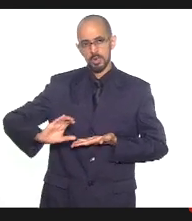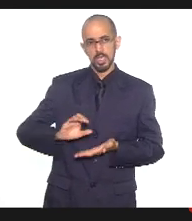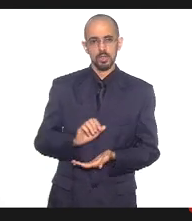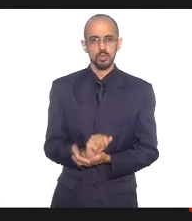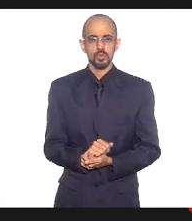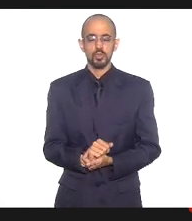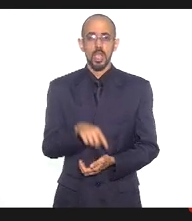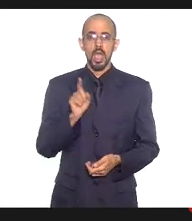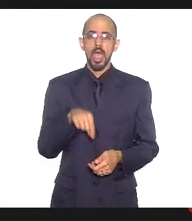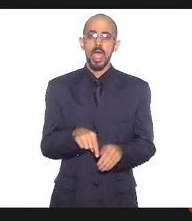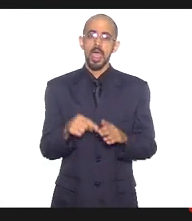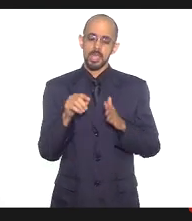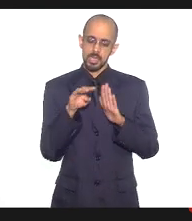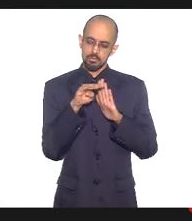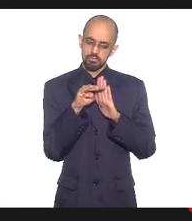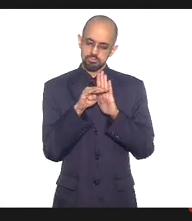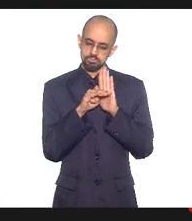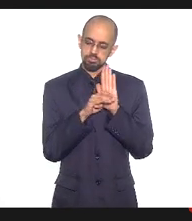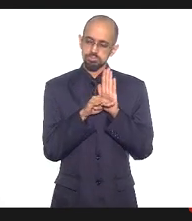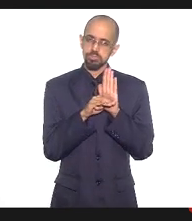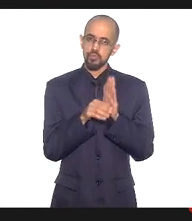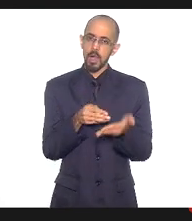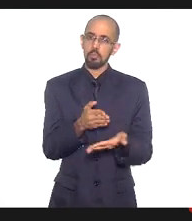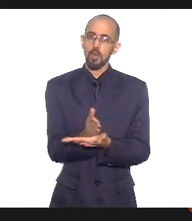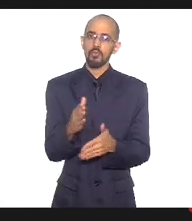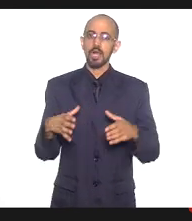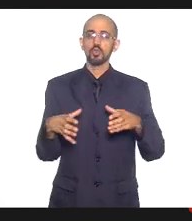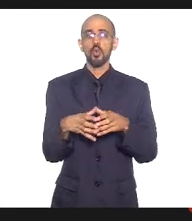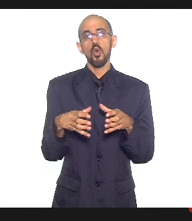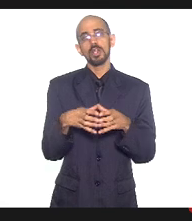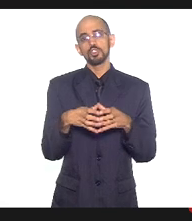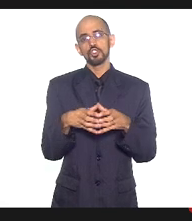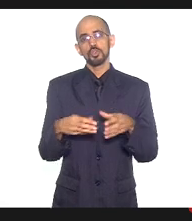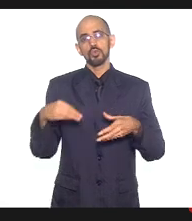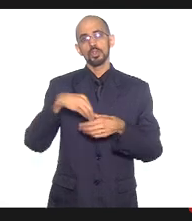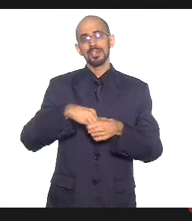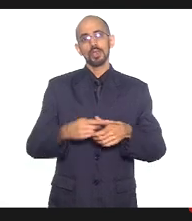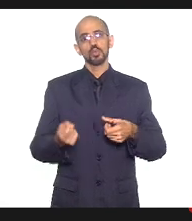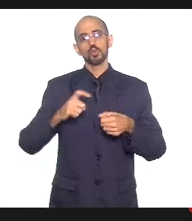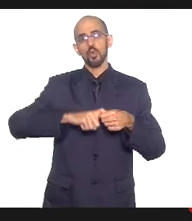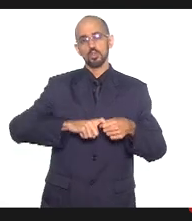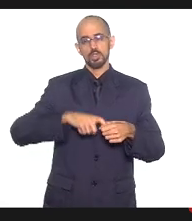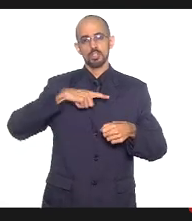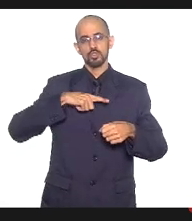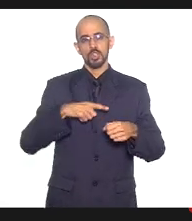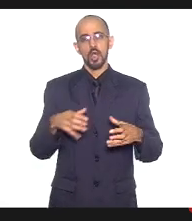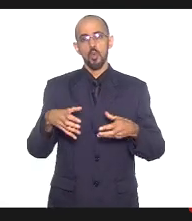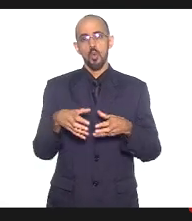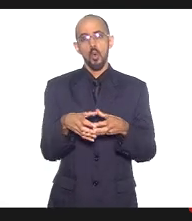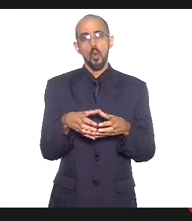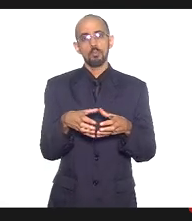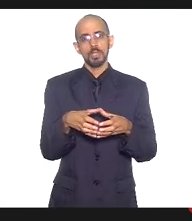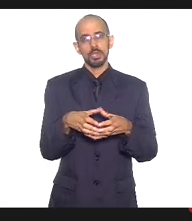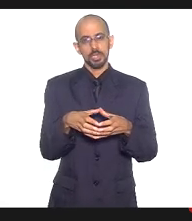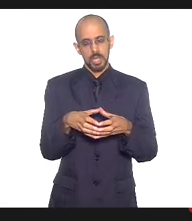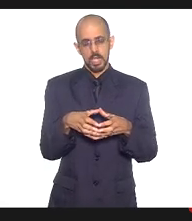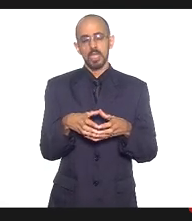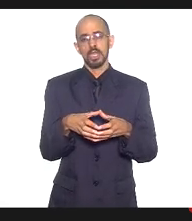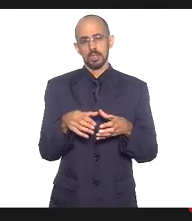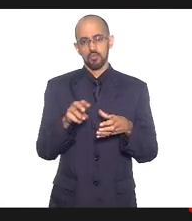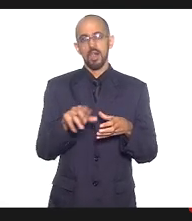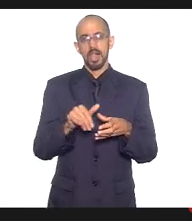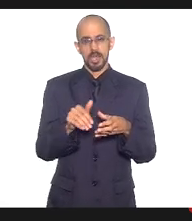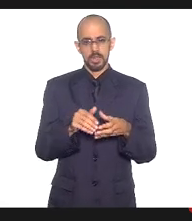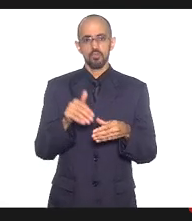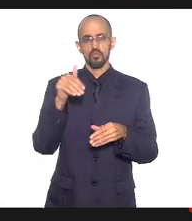são itens aprovados de forma coletiva no âmbito do consórcio. Existem comitês específicos para endereçar esse tipo de